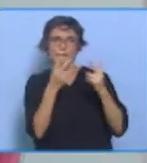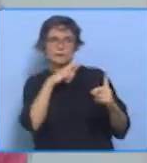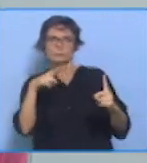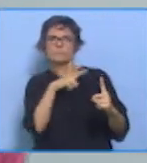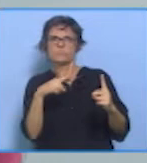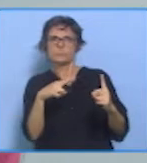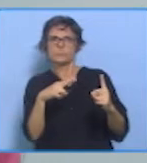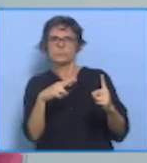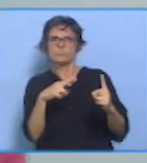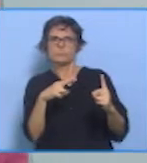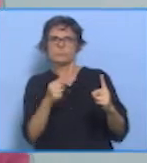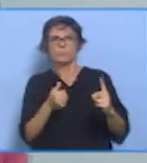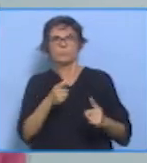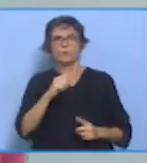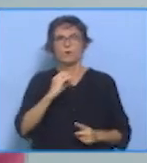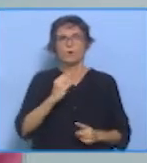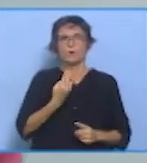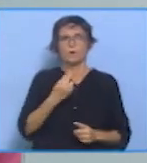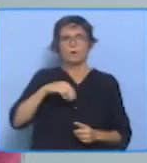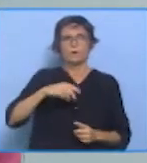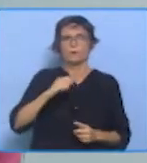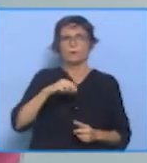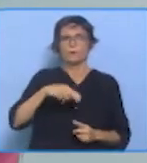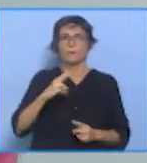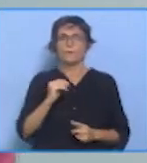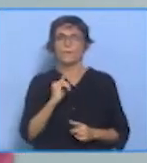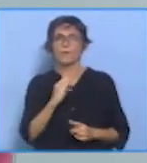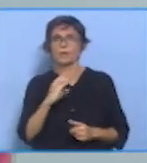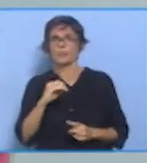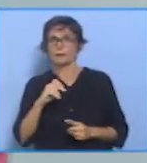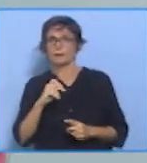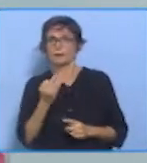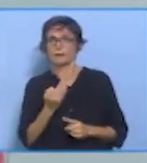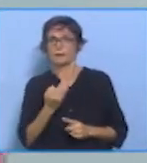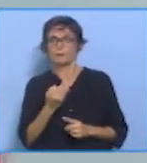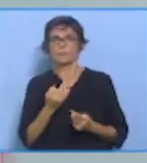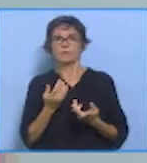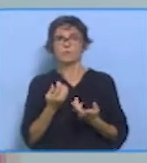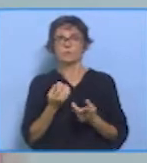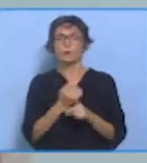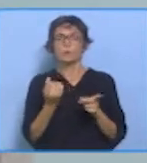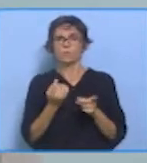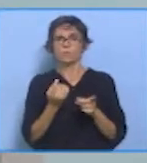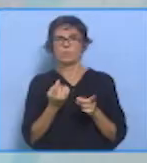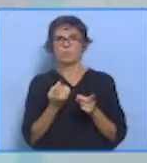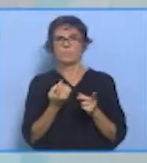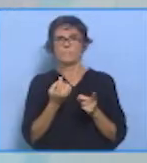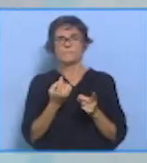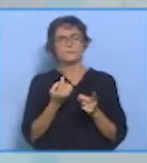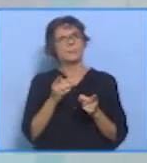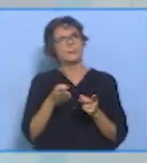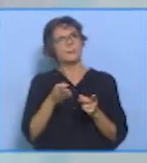mas eu é que me estava a lembrar que se calhar era importante também dizer isso, quer dizer, nós não vamos fazer disto uma leitura anti-ecuménica, de